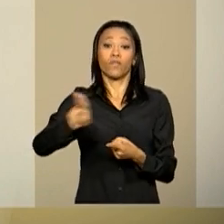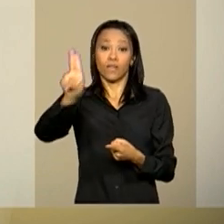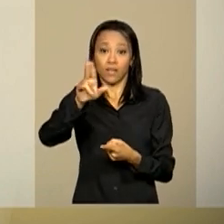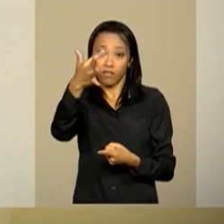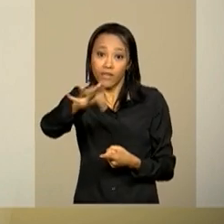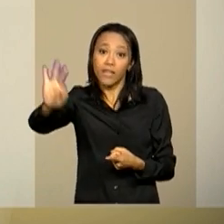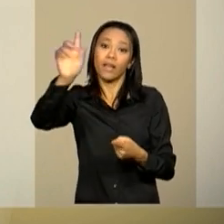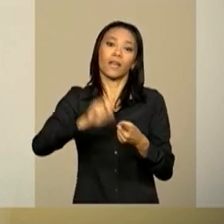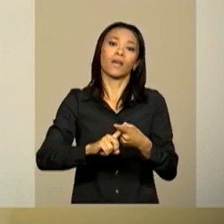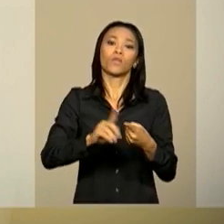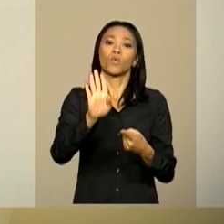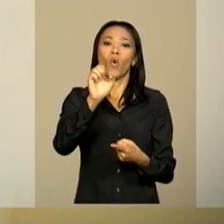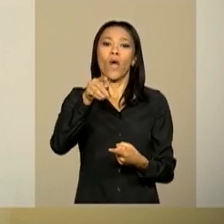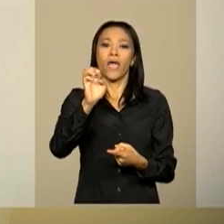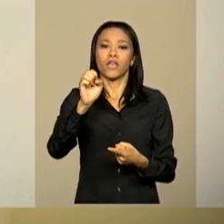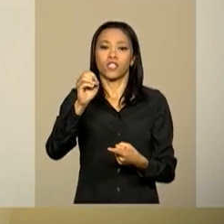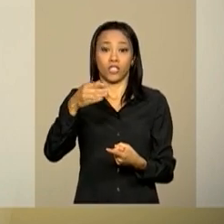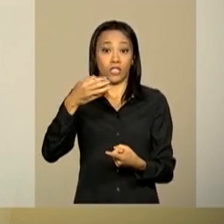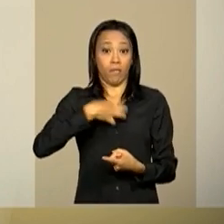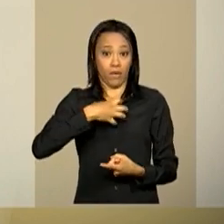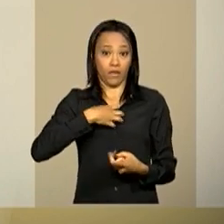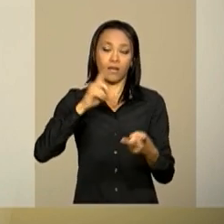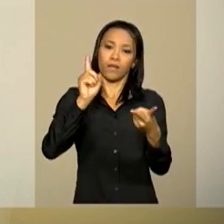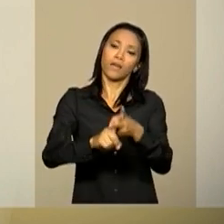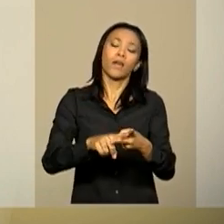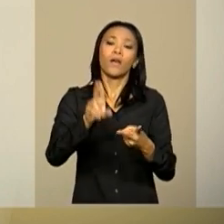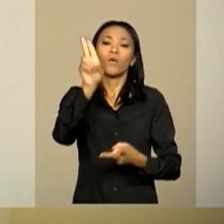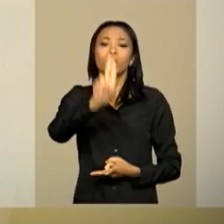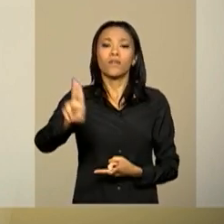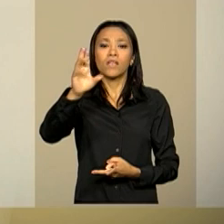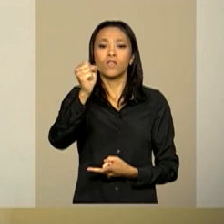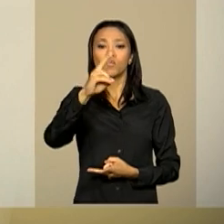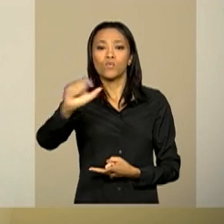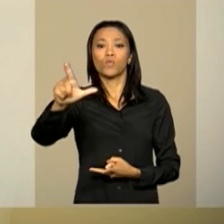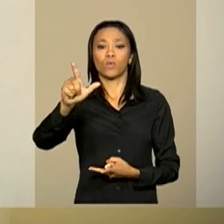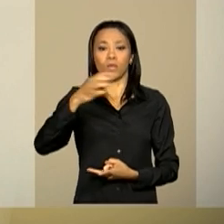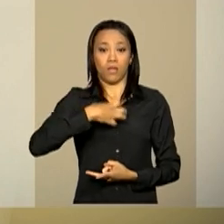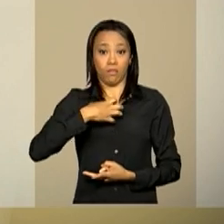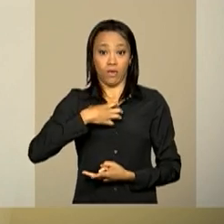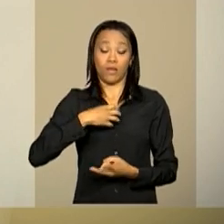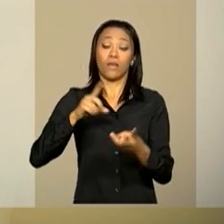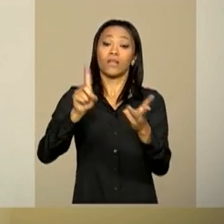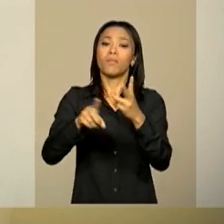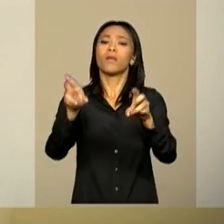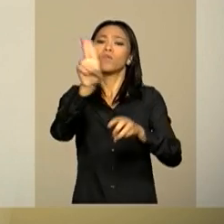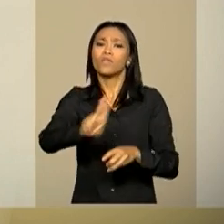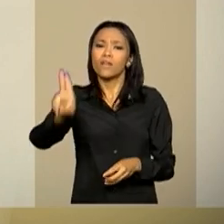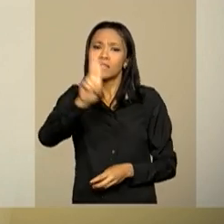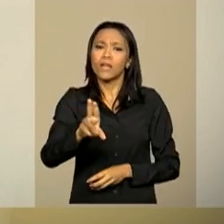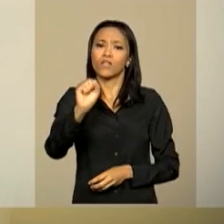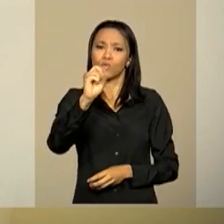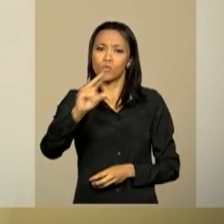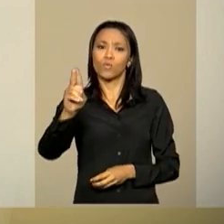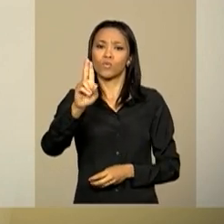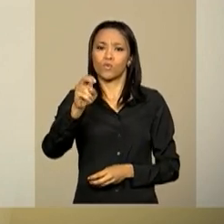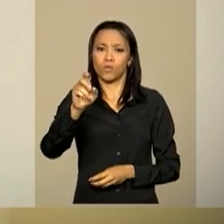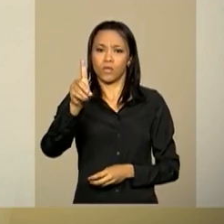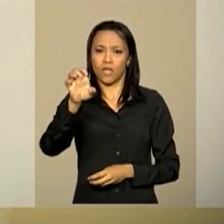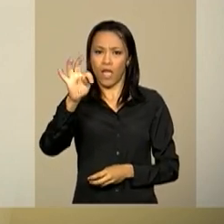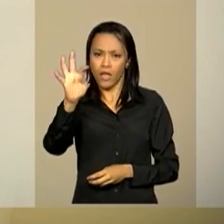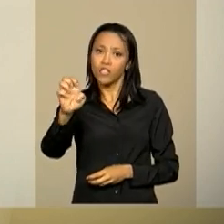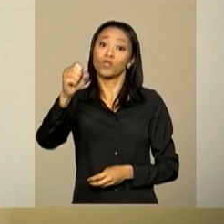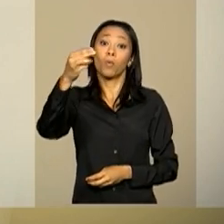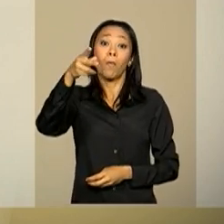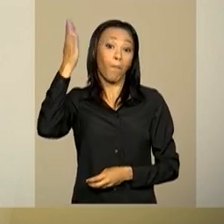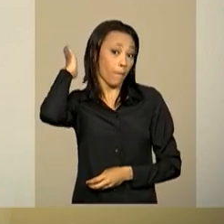Federal do Oeste baiano a Universidade Federal do Sul da Bahia a Universidade Federal do Sul e Sudeste do